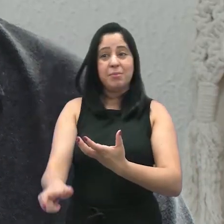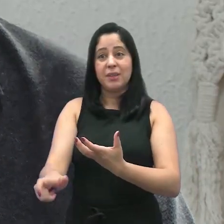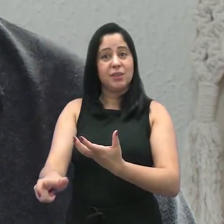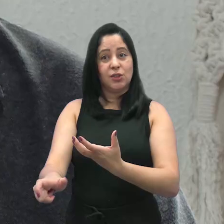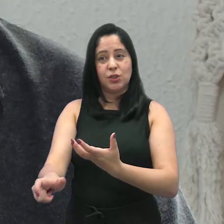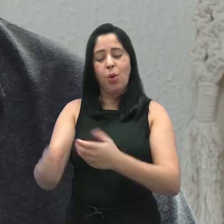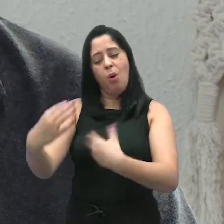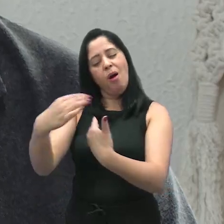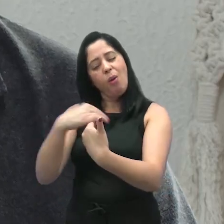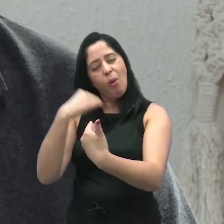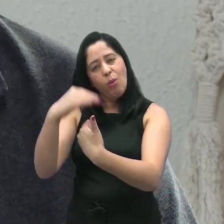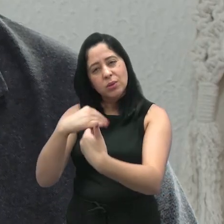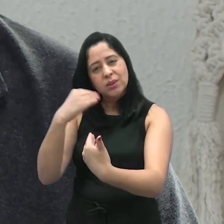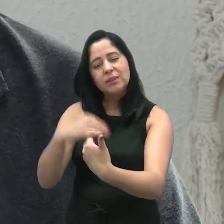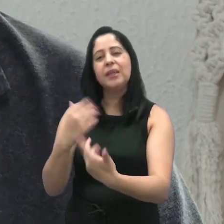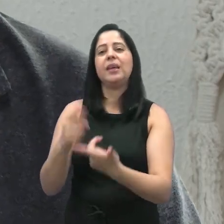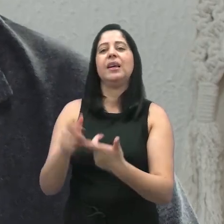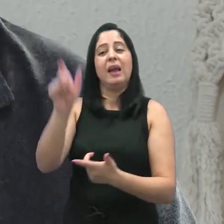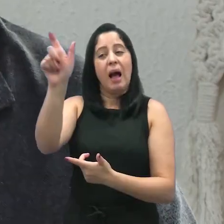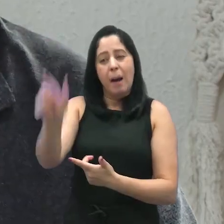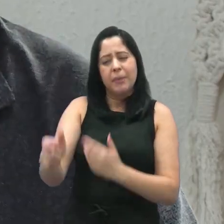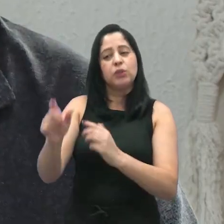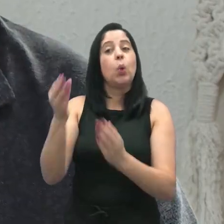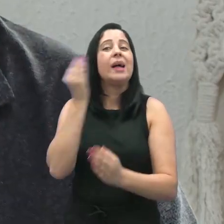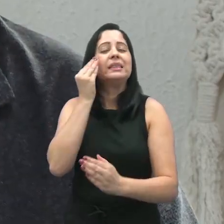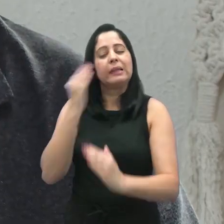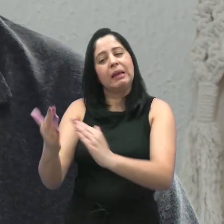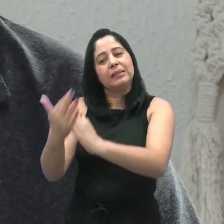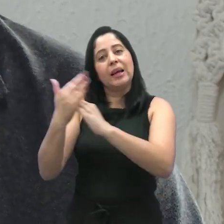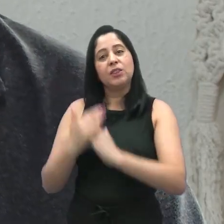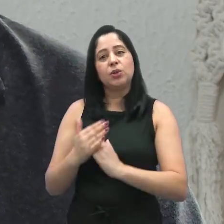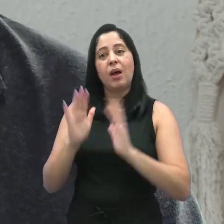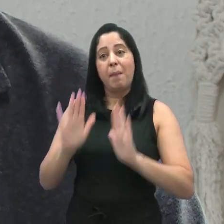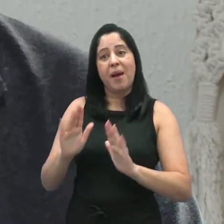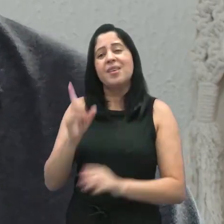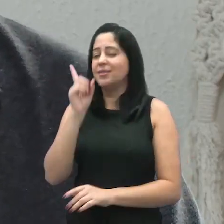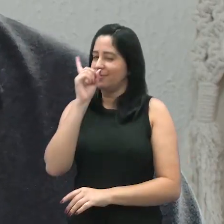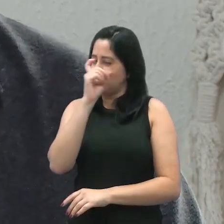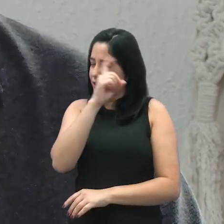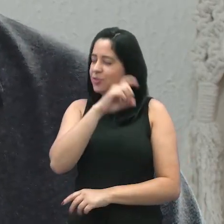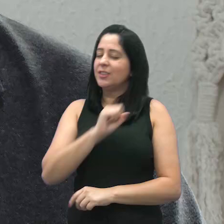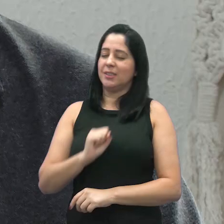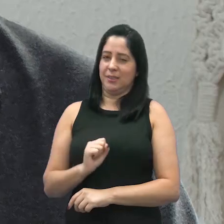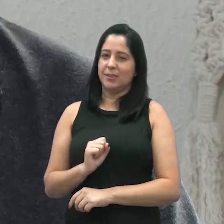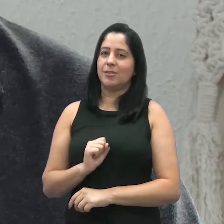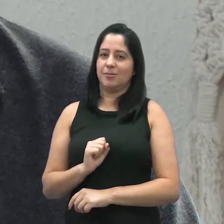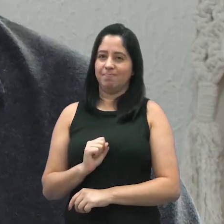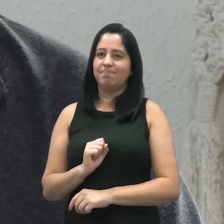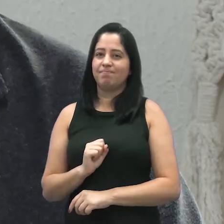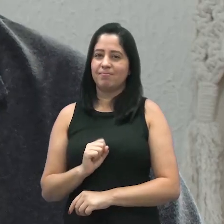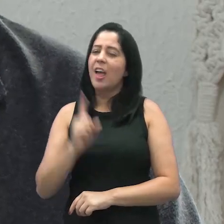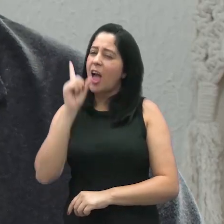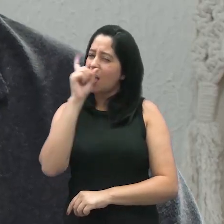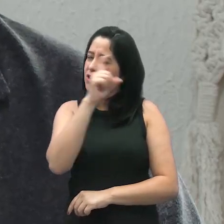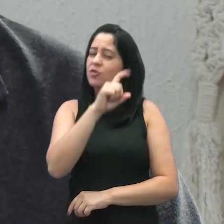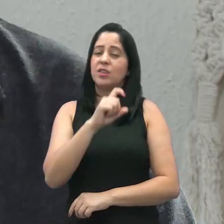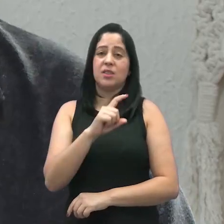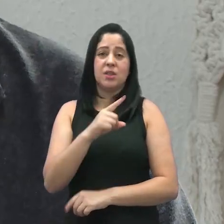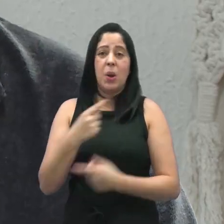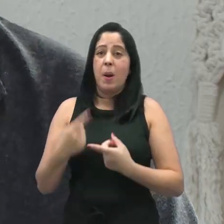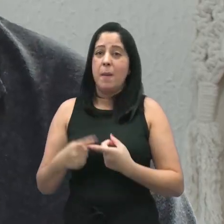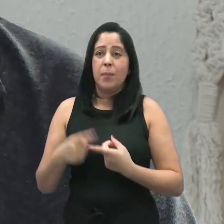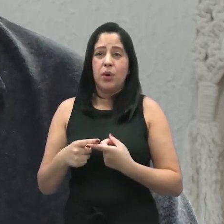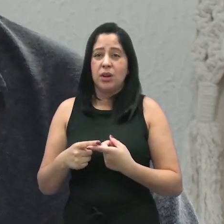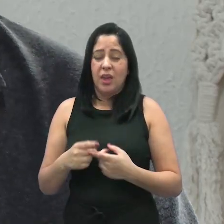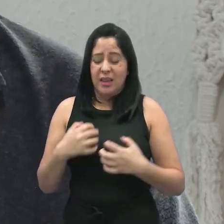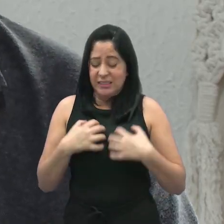as pessoas te dão conselho, as pessoas querem te ajudar, mas é difícil, né? É